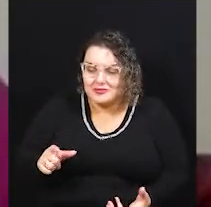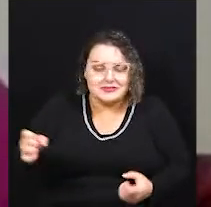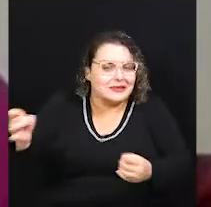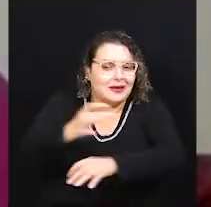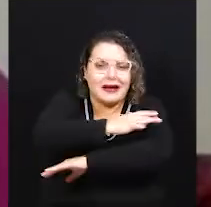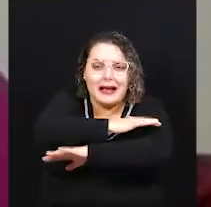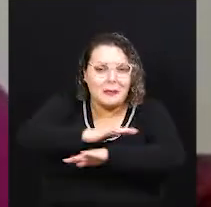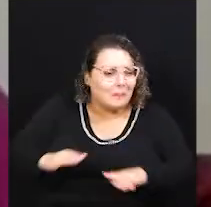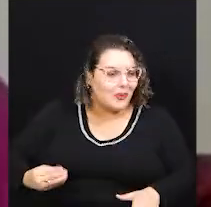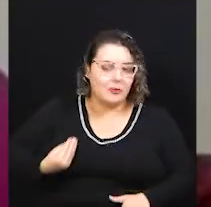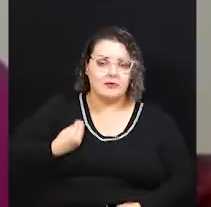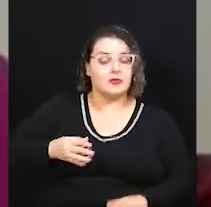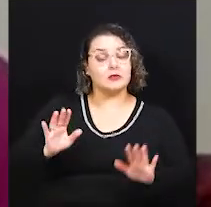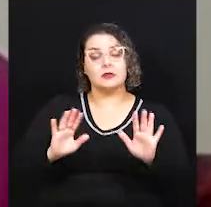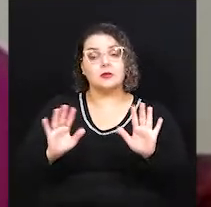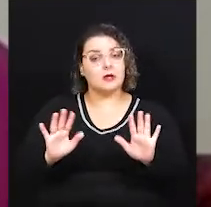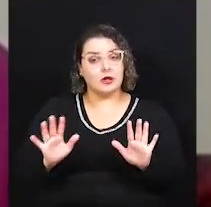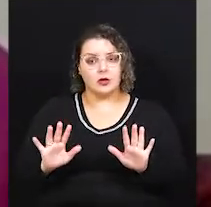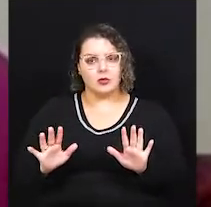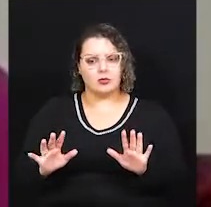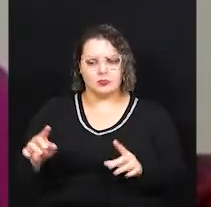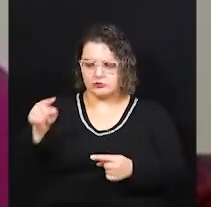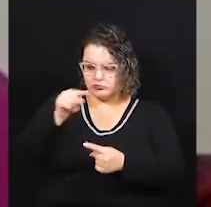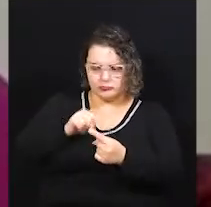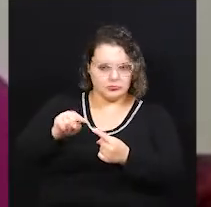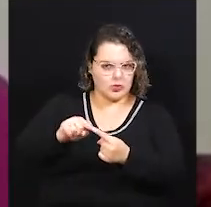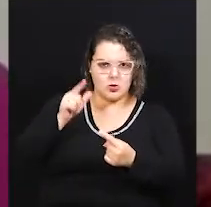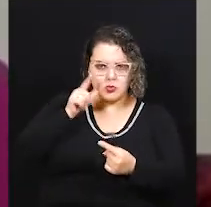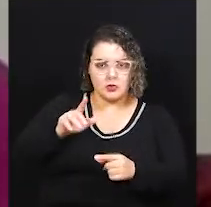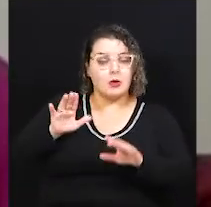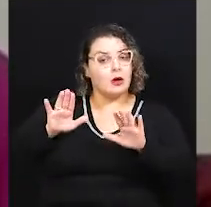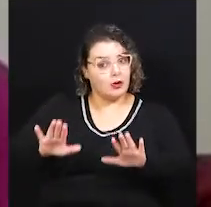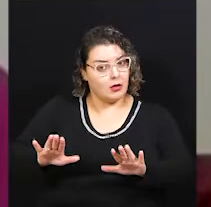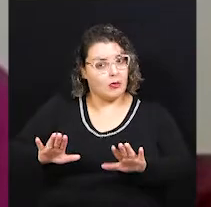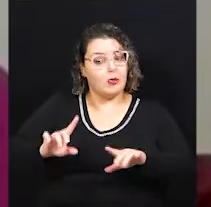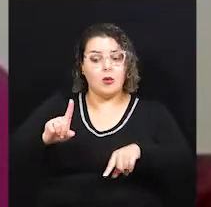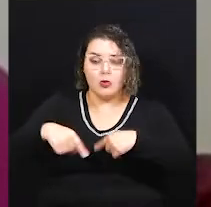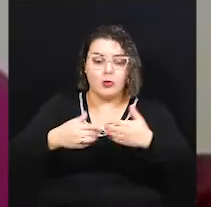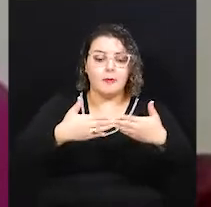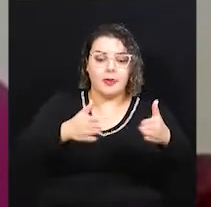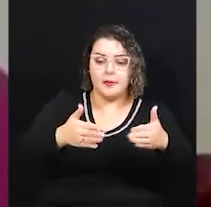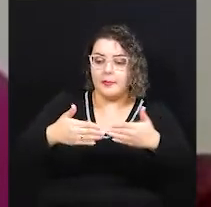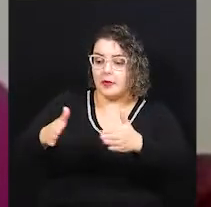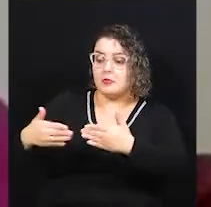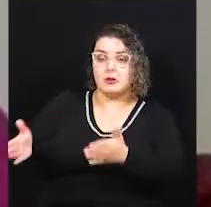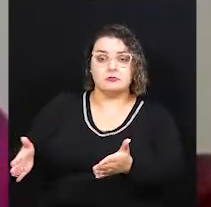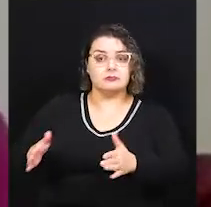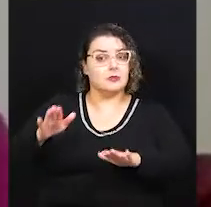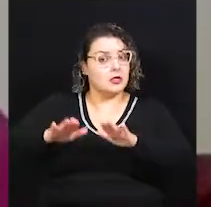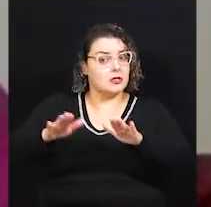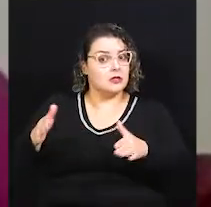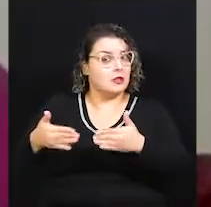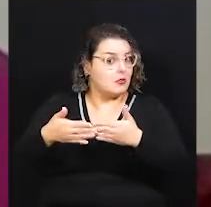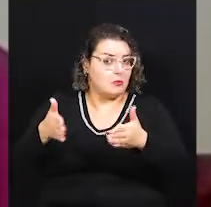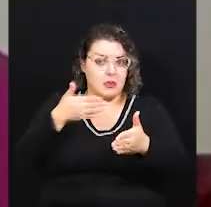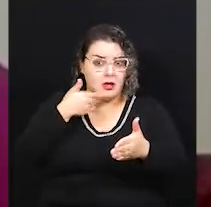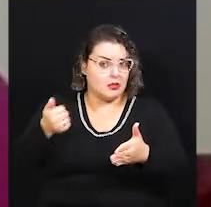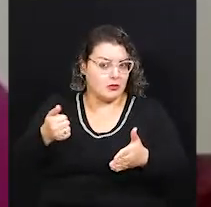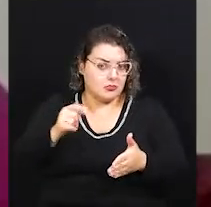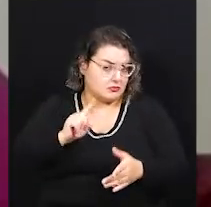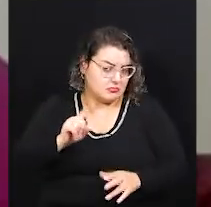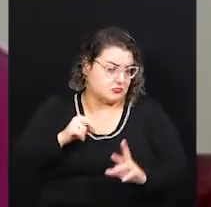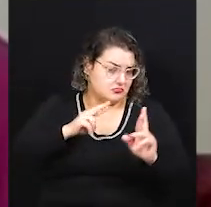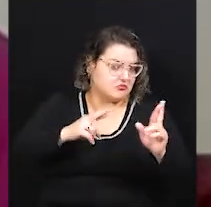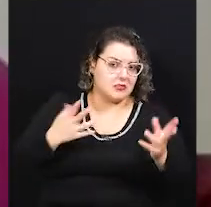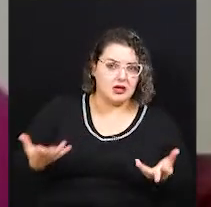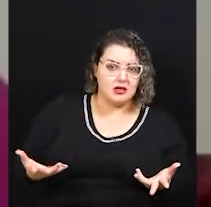E não é assim. Mesmo que você não atinja a sua meta, outras portas vão se abrir, às vezes até portas melhores que a gente nem